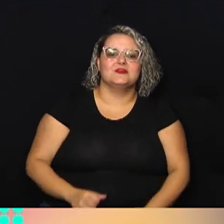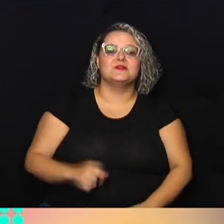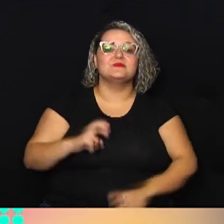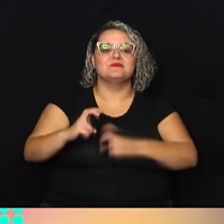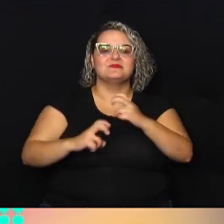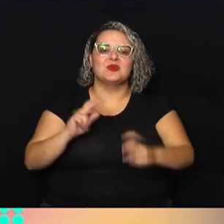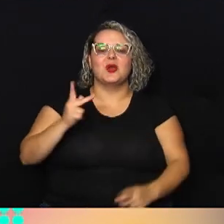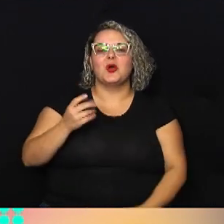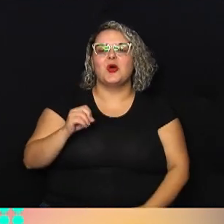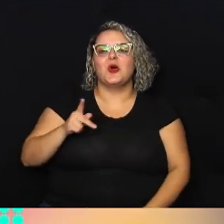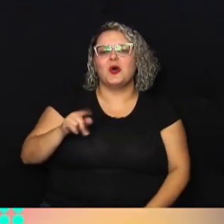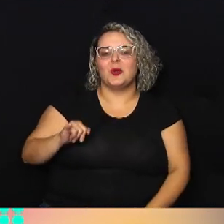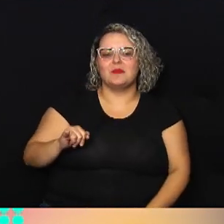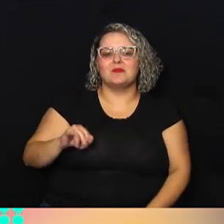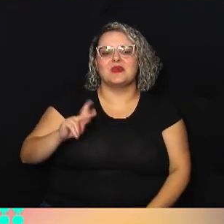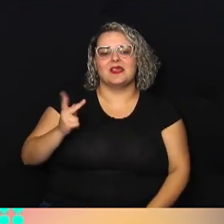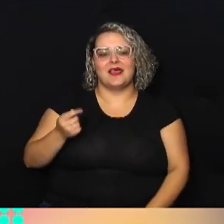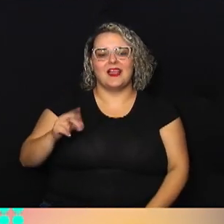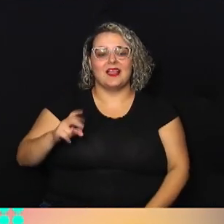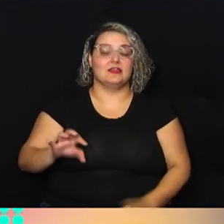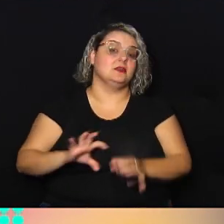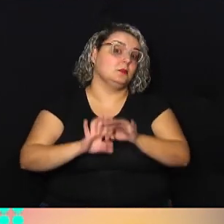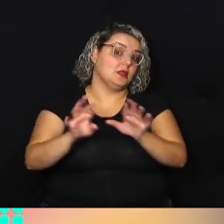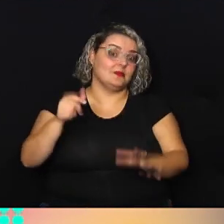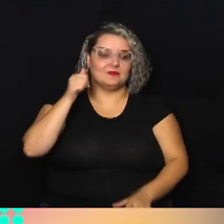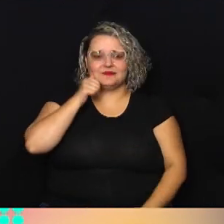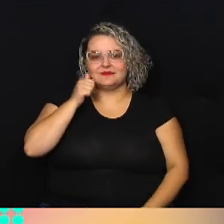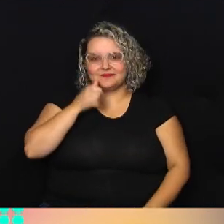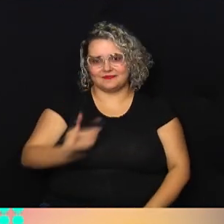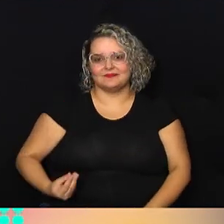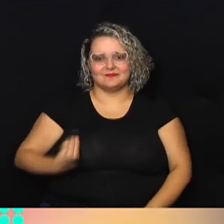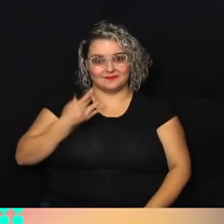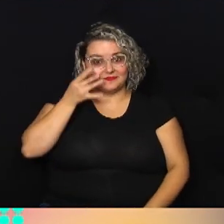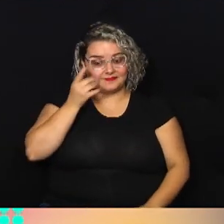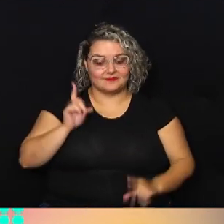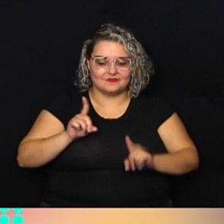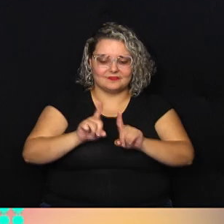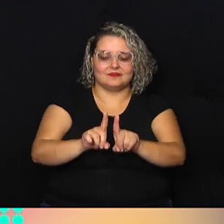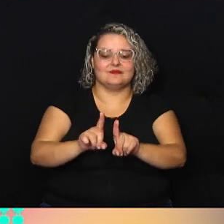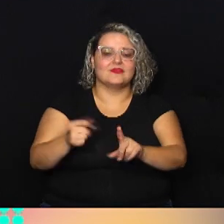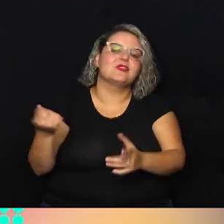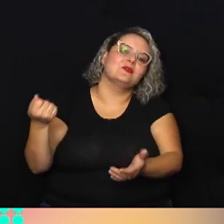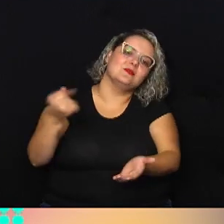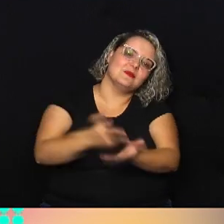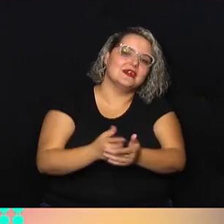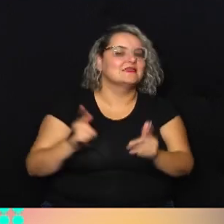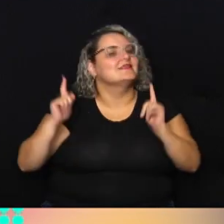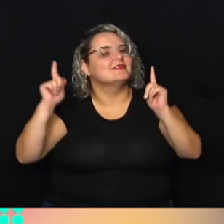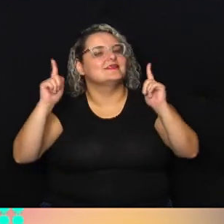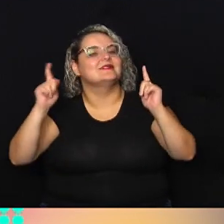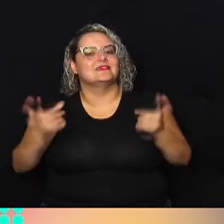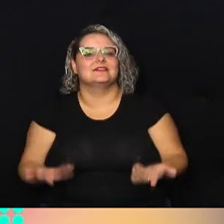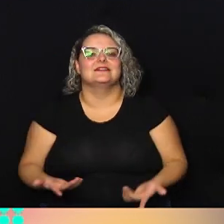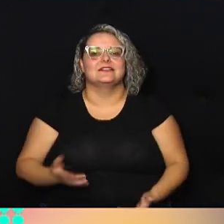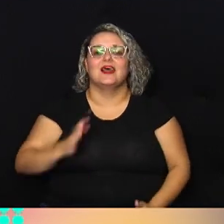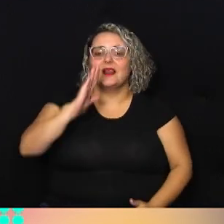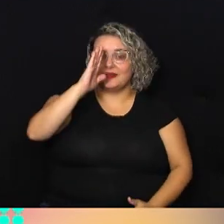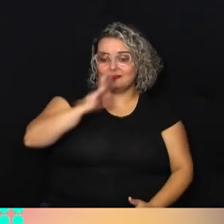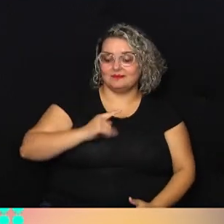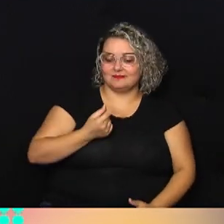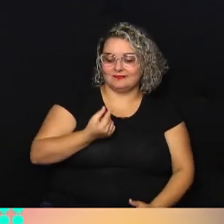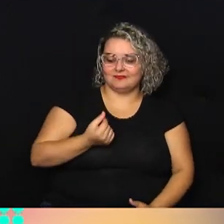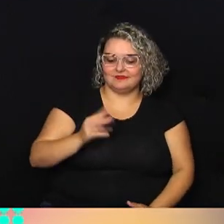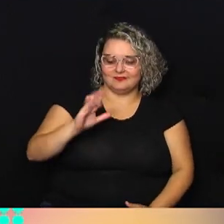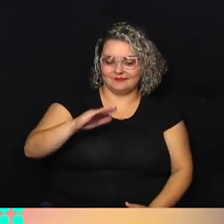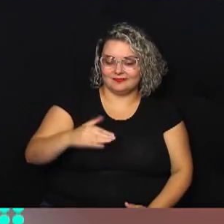acesso liberado para as mulheres. Basta comparecer acompanhada de um pagante e se divertir. A promoção vai até o